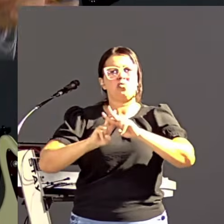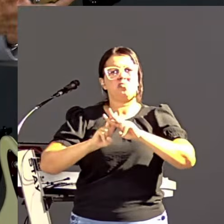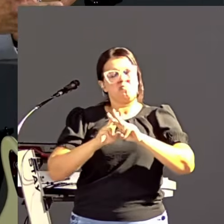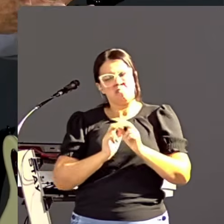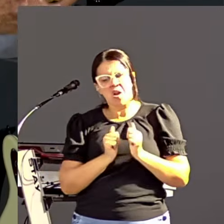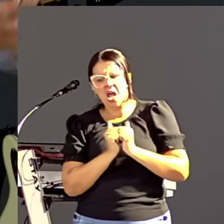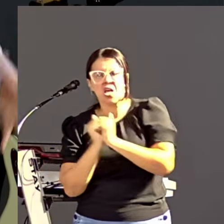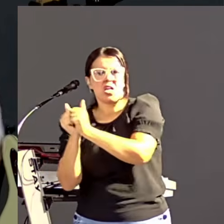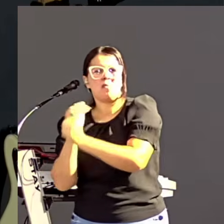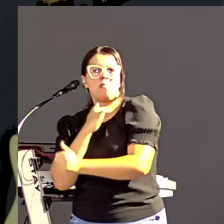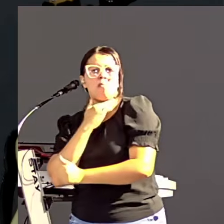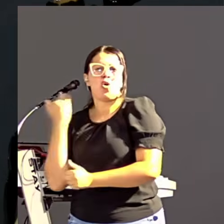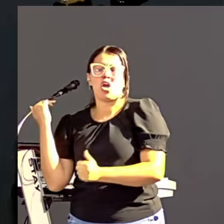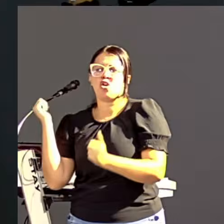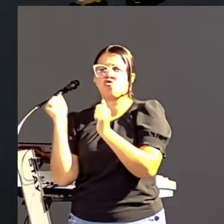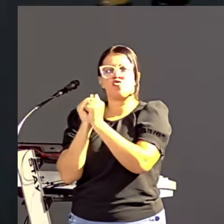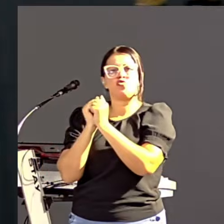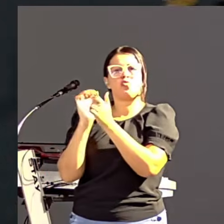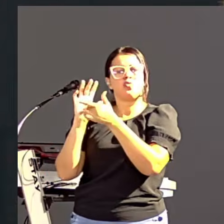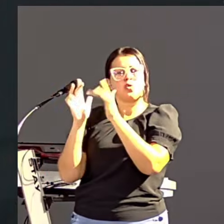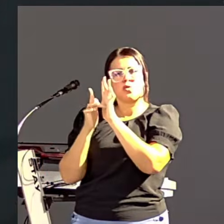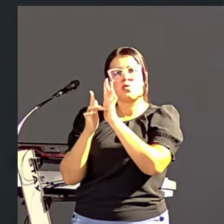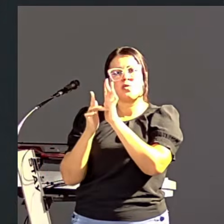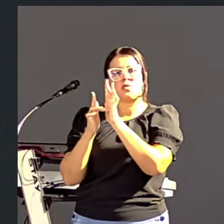a morte.